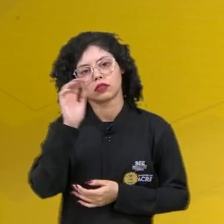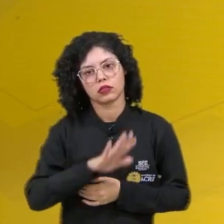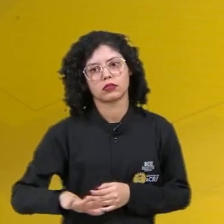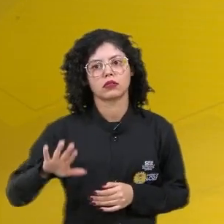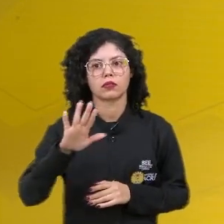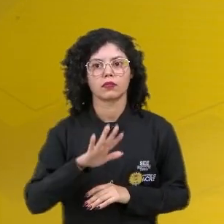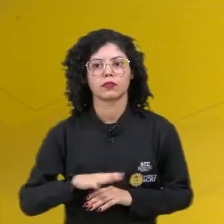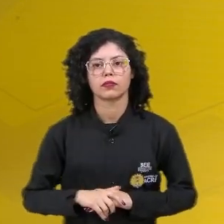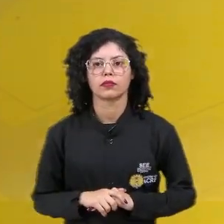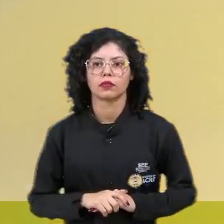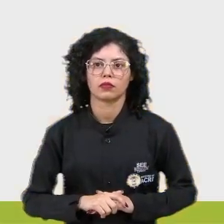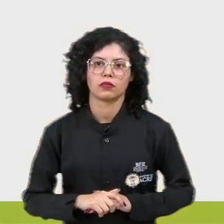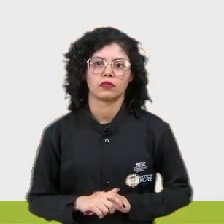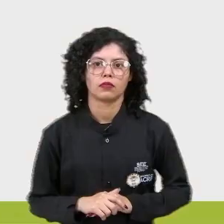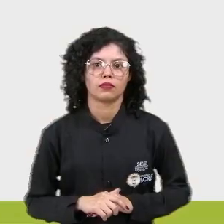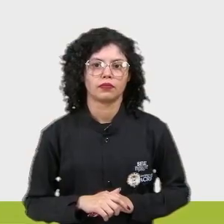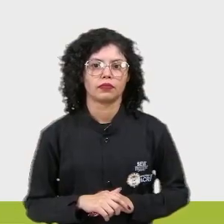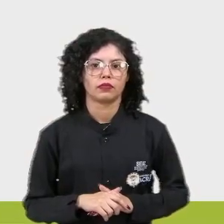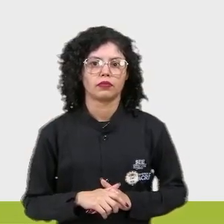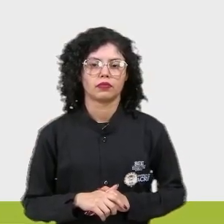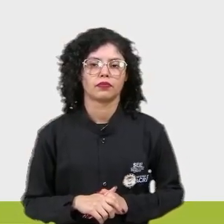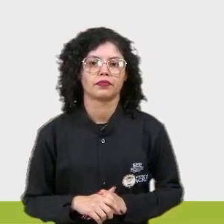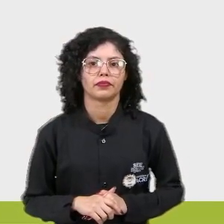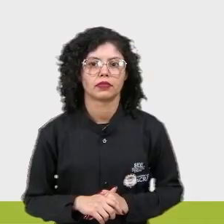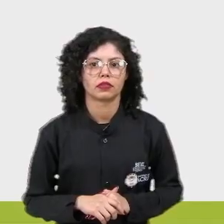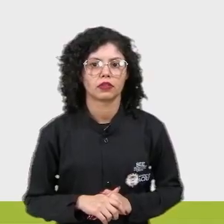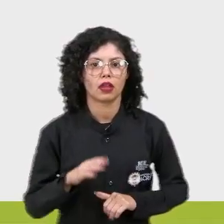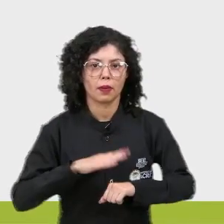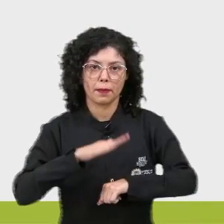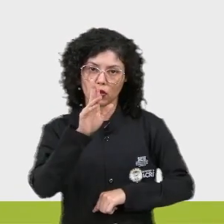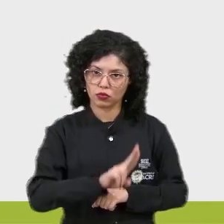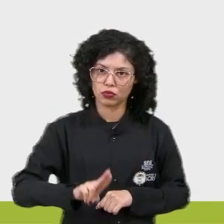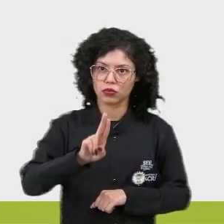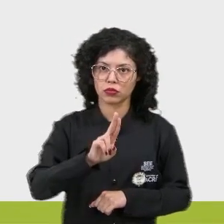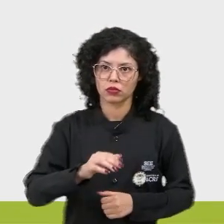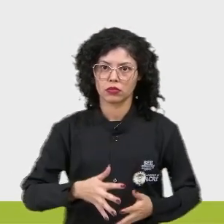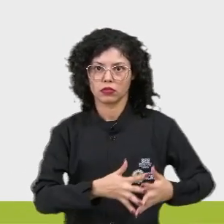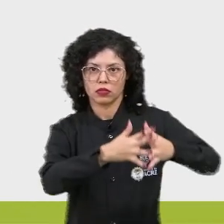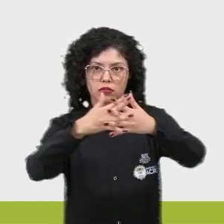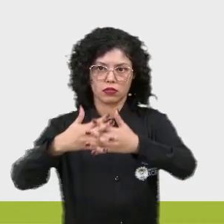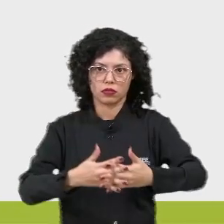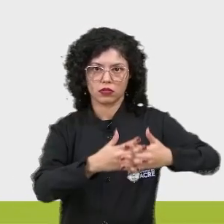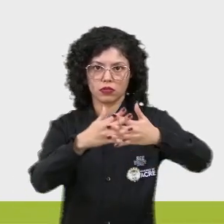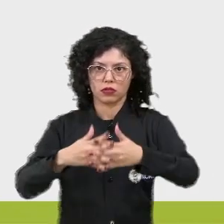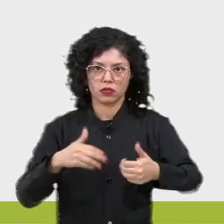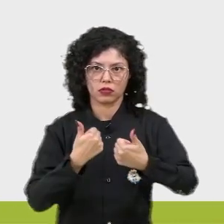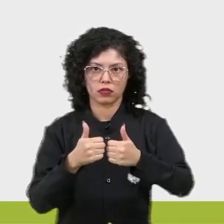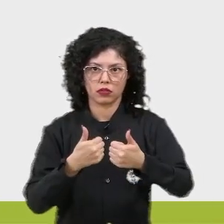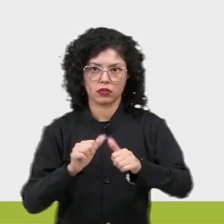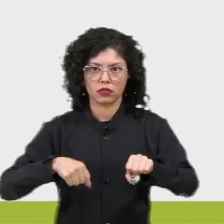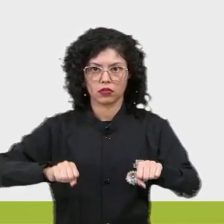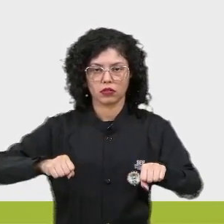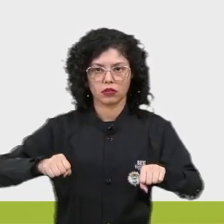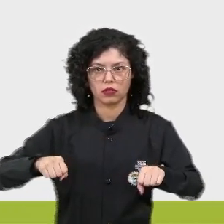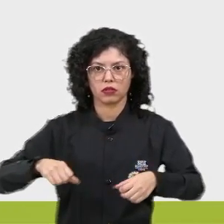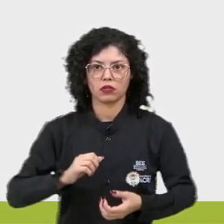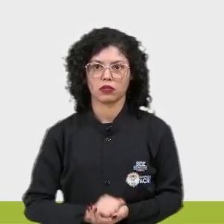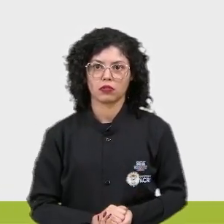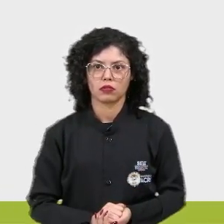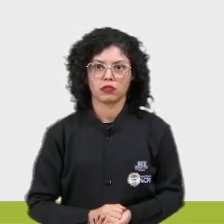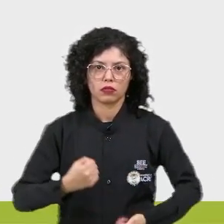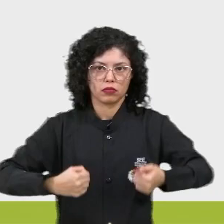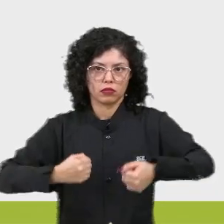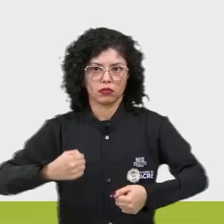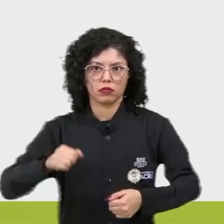geral, tá? Então, os veículos mais comuns nesse modal são os caminhões, os ônibus, motocicletas,